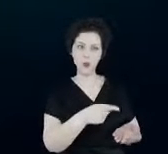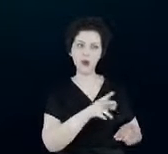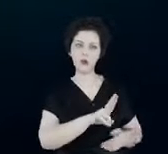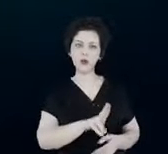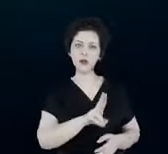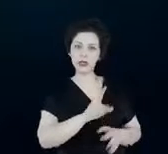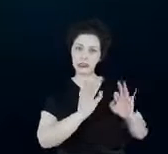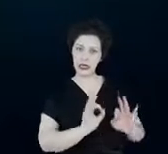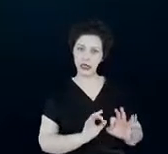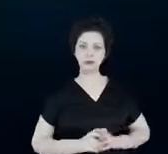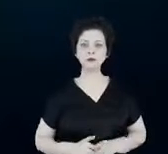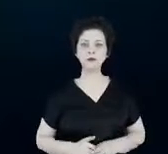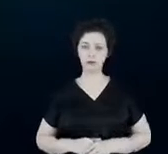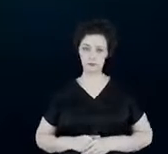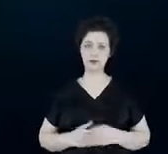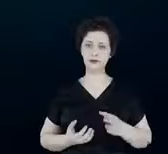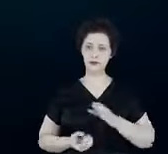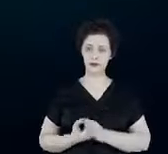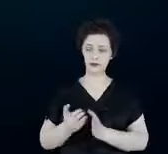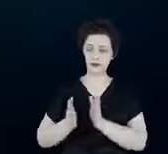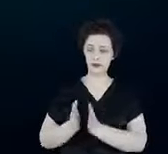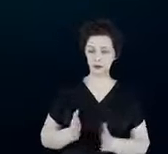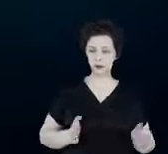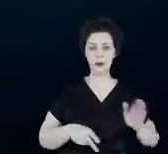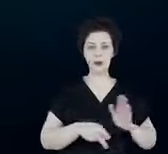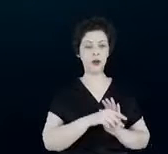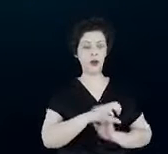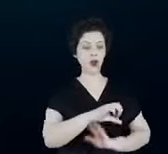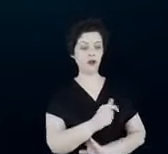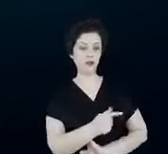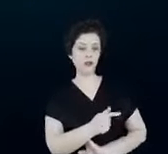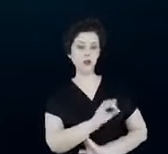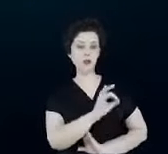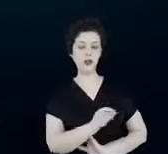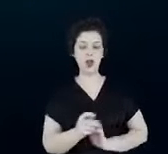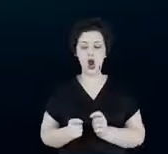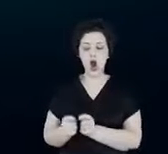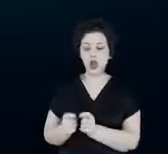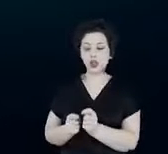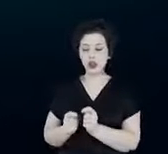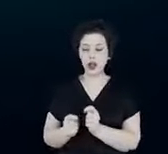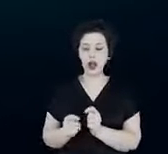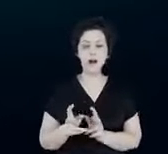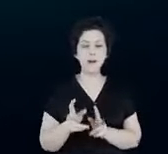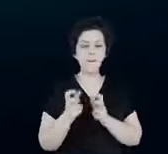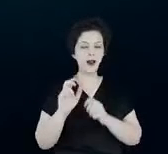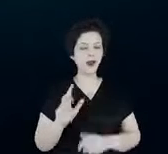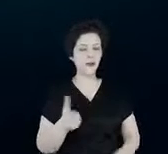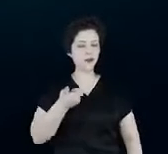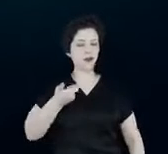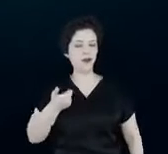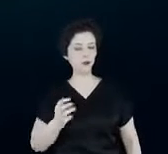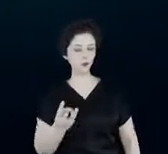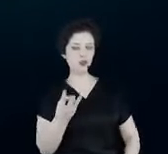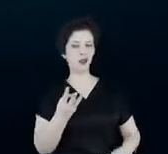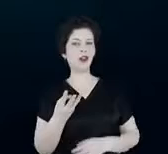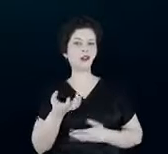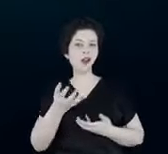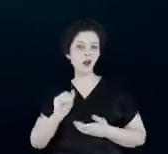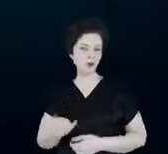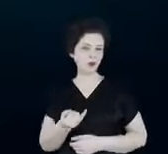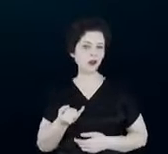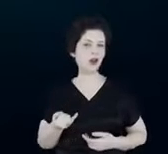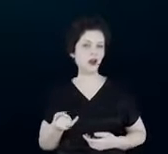a forma adequada então que processos 97 por cento e que controles para pegar os 3 tá não não caso aqui da imagem